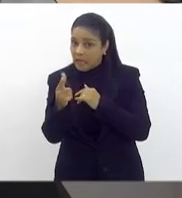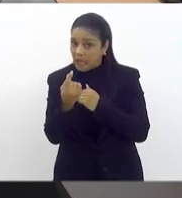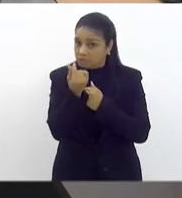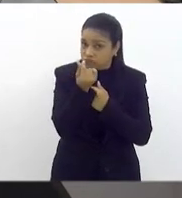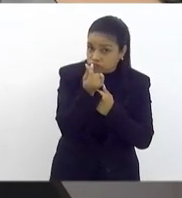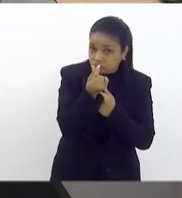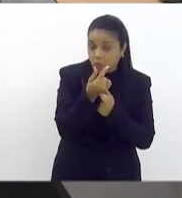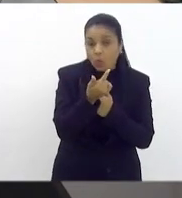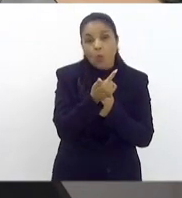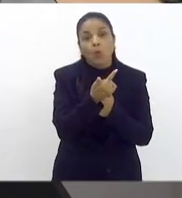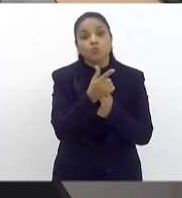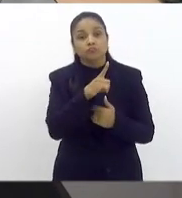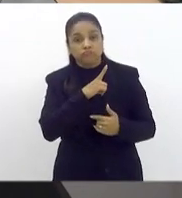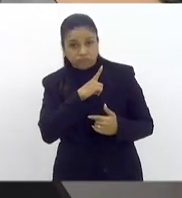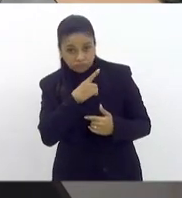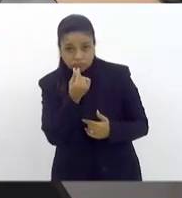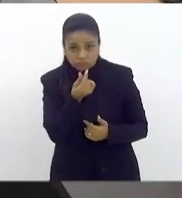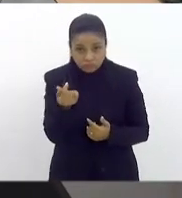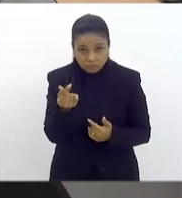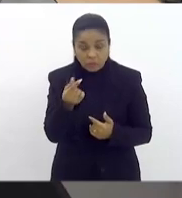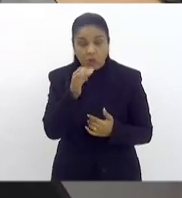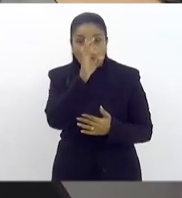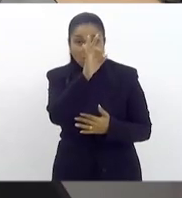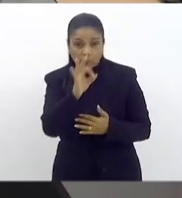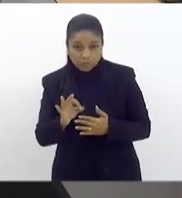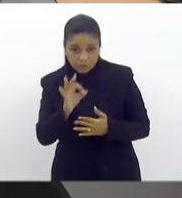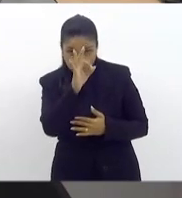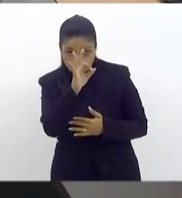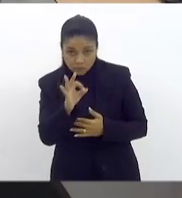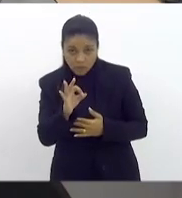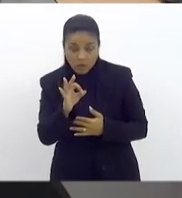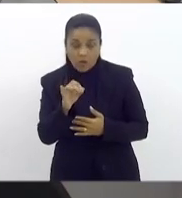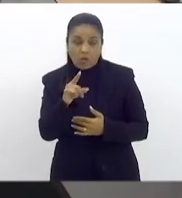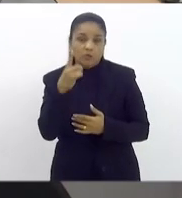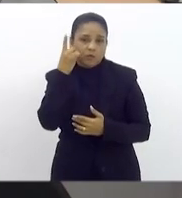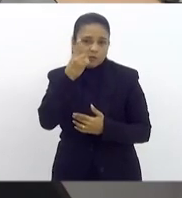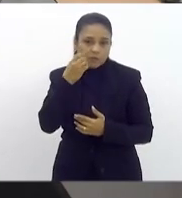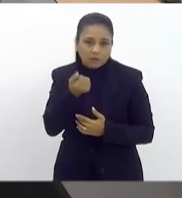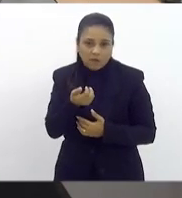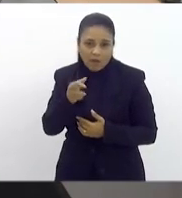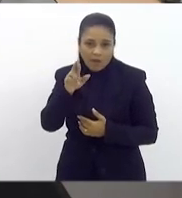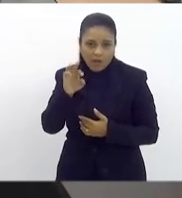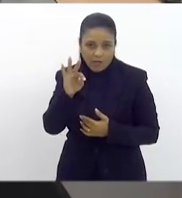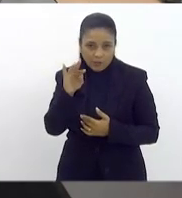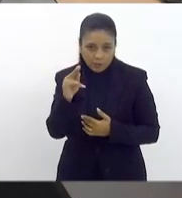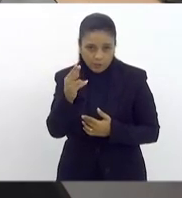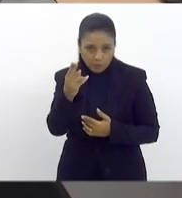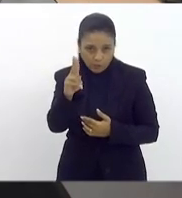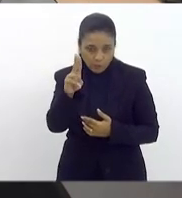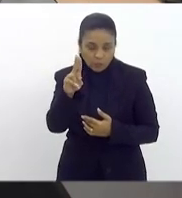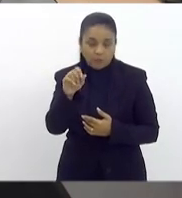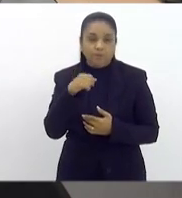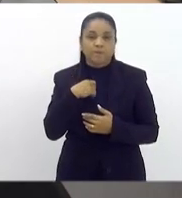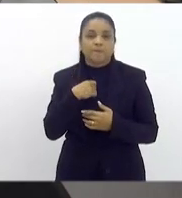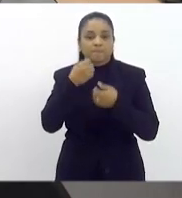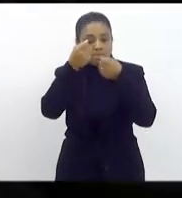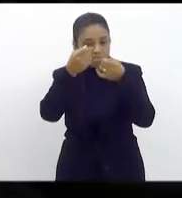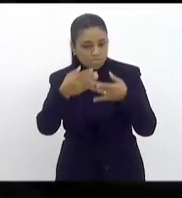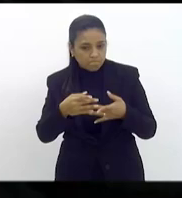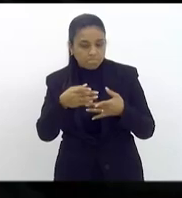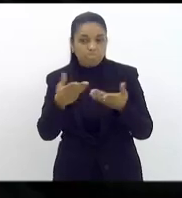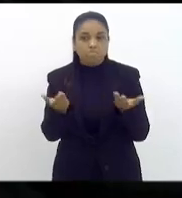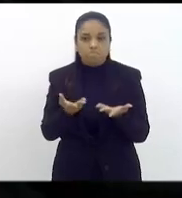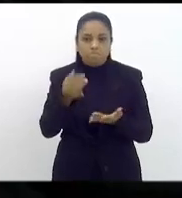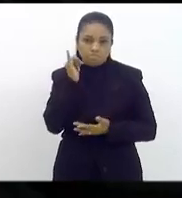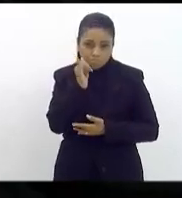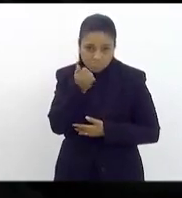finalidade lucrativa? Sem finalidade lucrativa. O percentual que Vossa Excelência, deputado Arthur Monteiro, referiu em sua